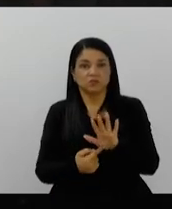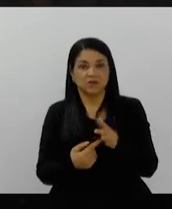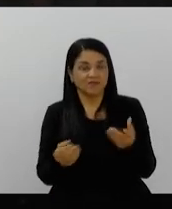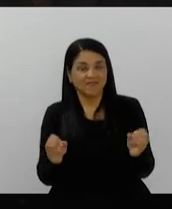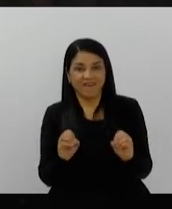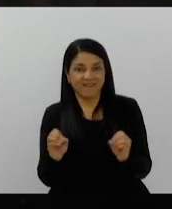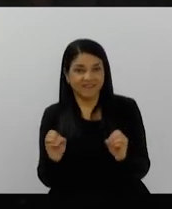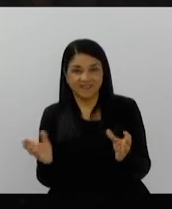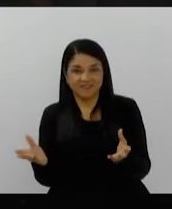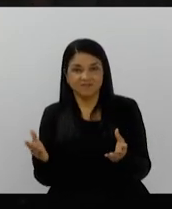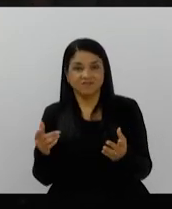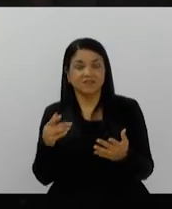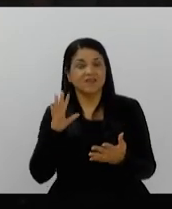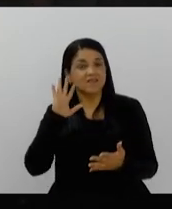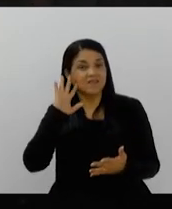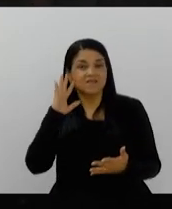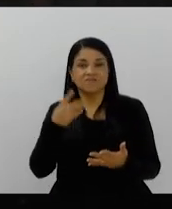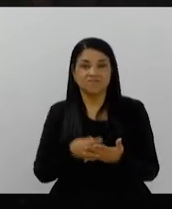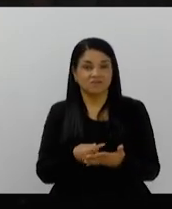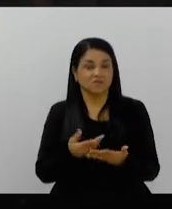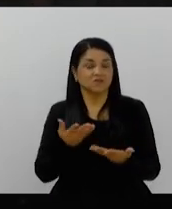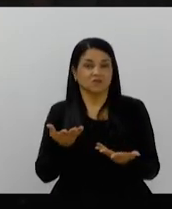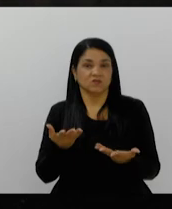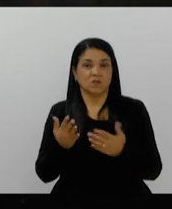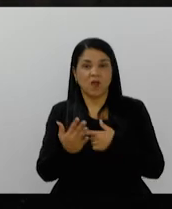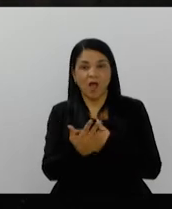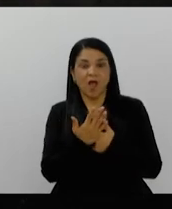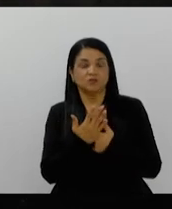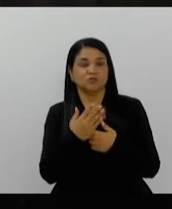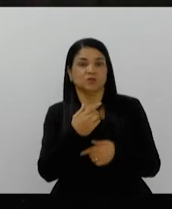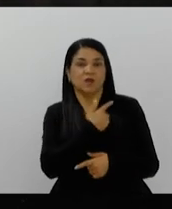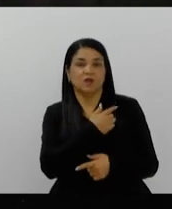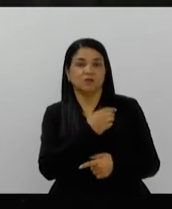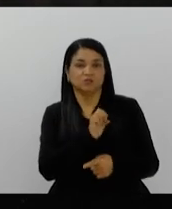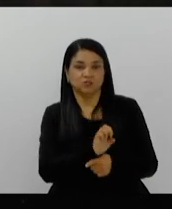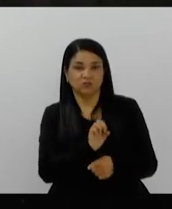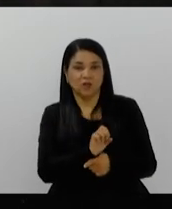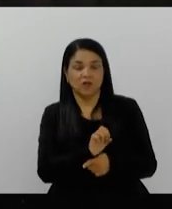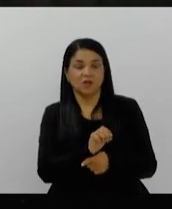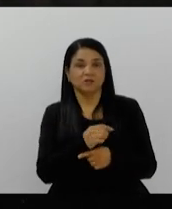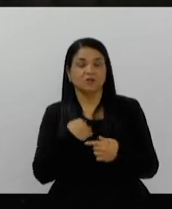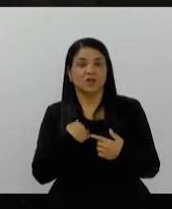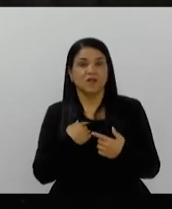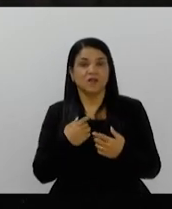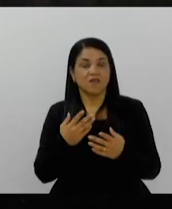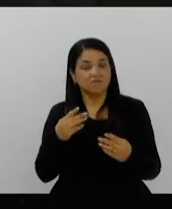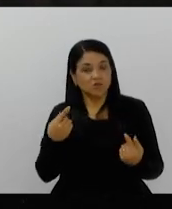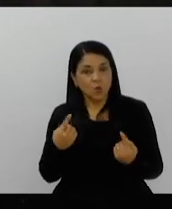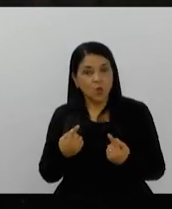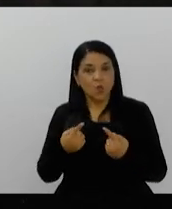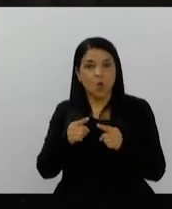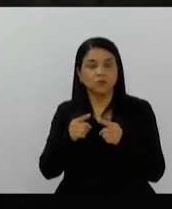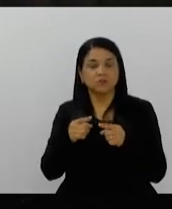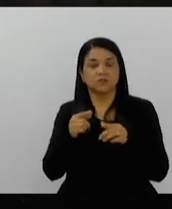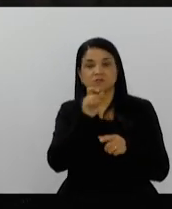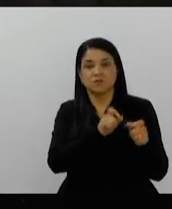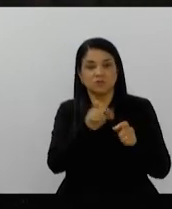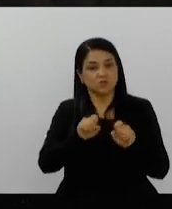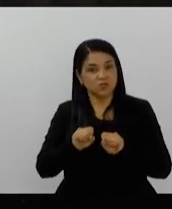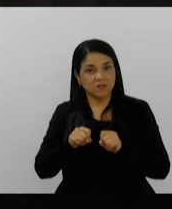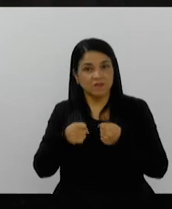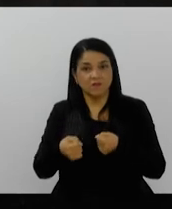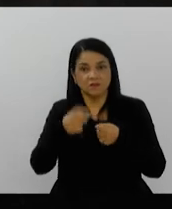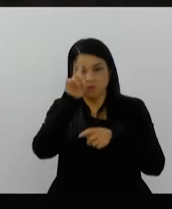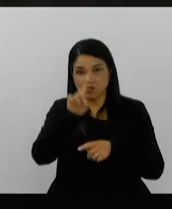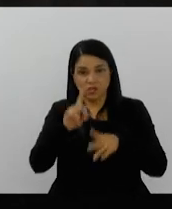enfrentar quem tem soluções para ajudar o Estado. Ele quer ir à linha de frente contra os defensores e defensoras de direitos humanos